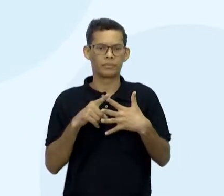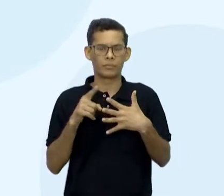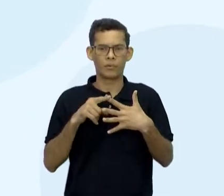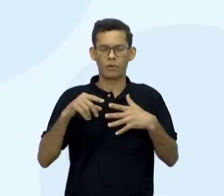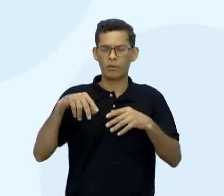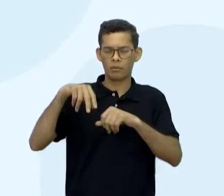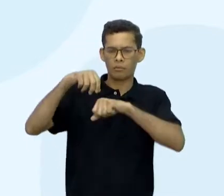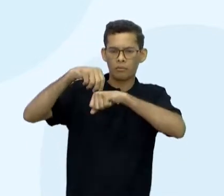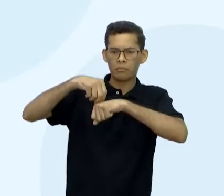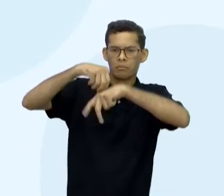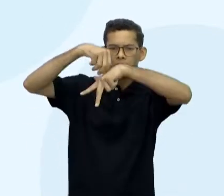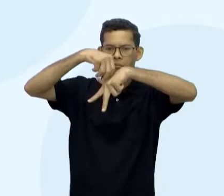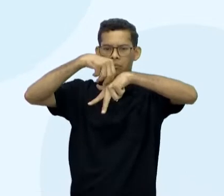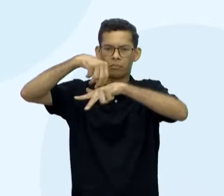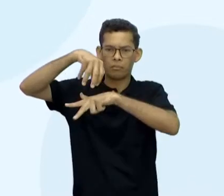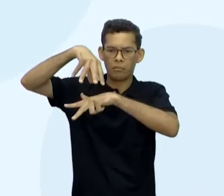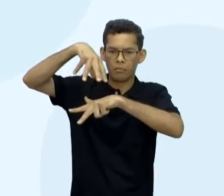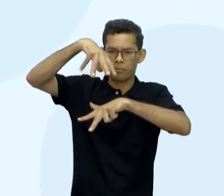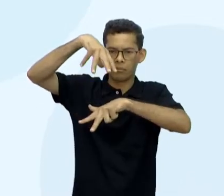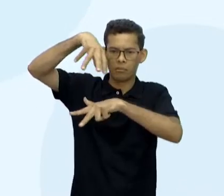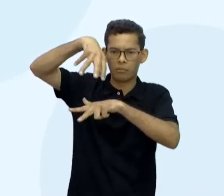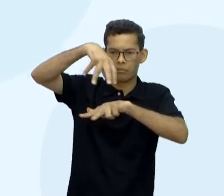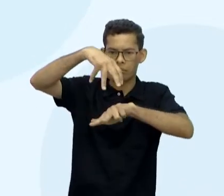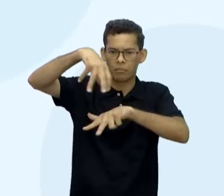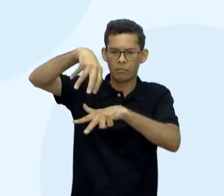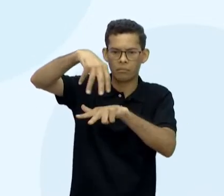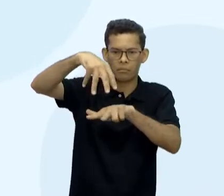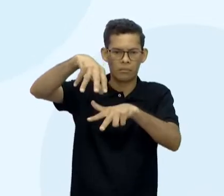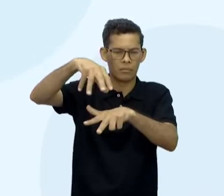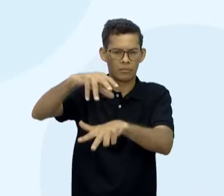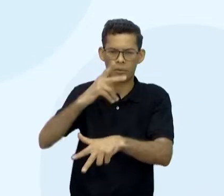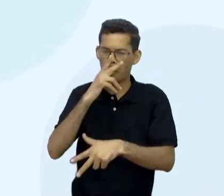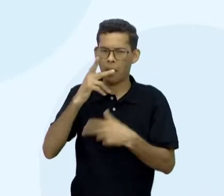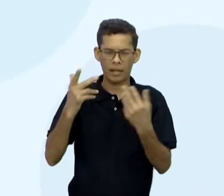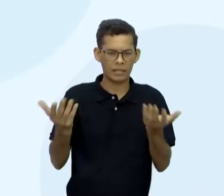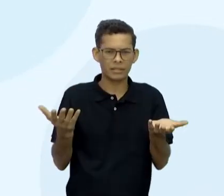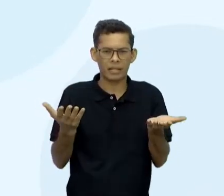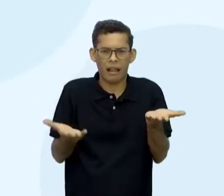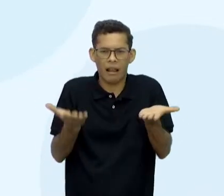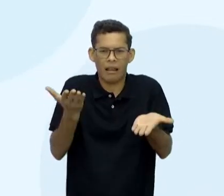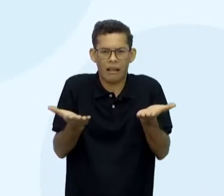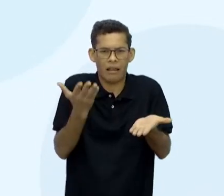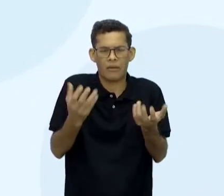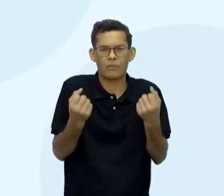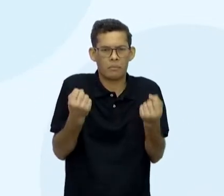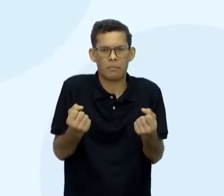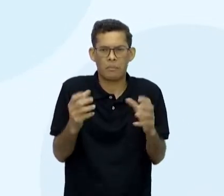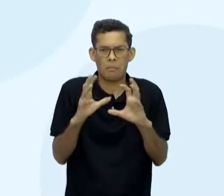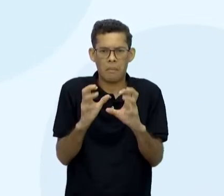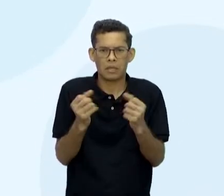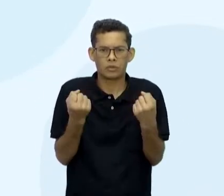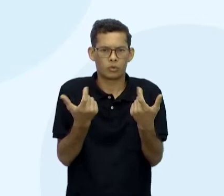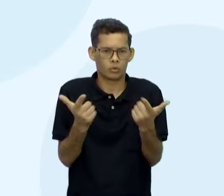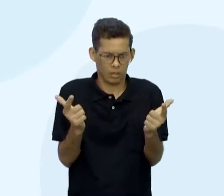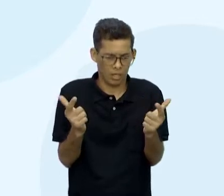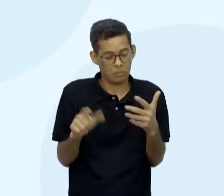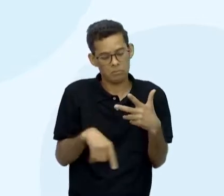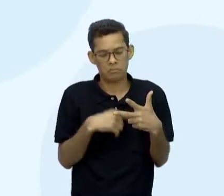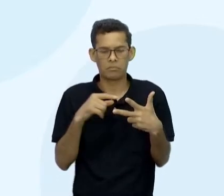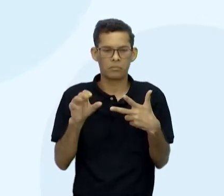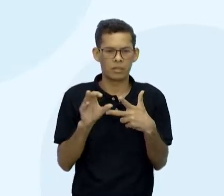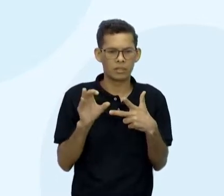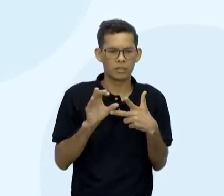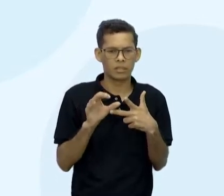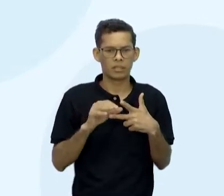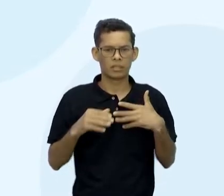paraquedas? Você sente não, que você está assim, sem peso? Olha, vamos pensar. Medir sua massa